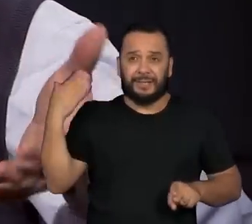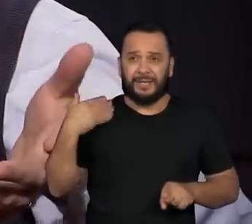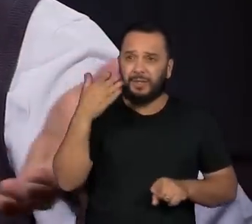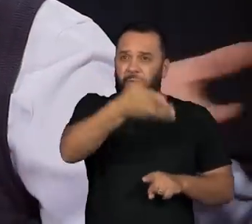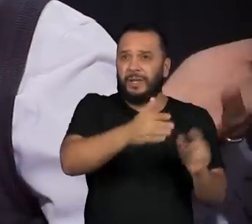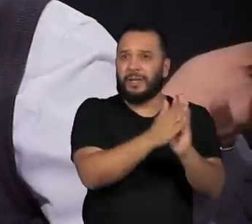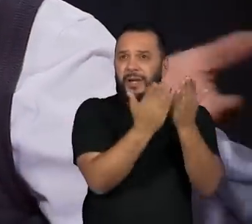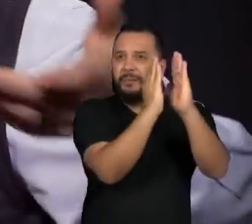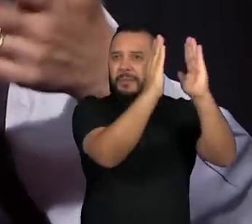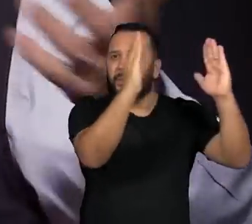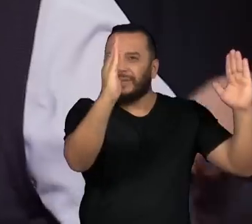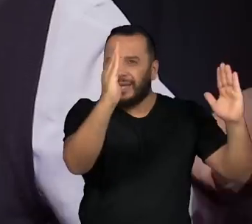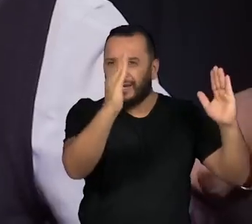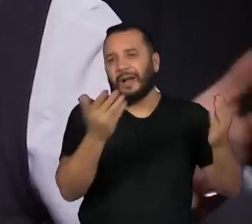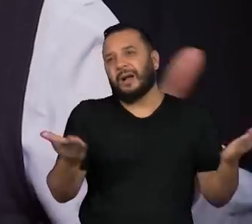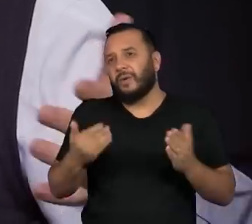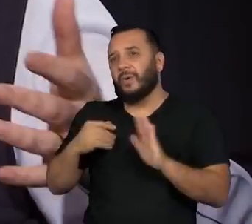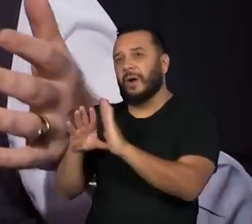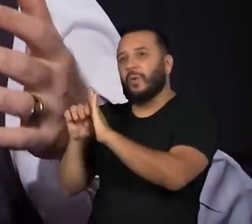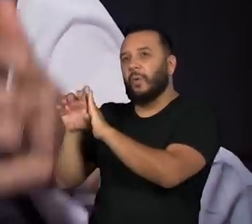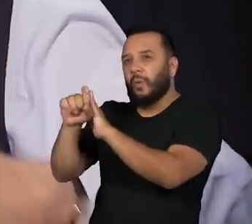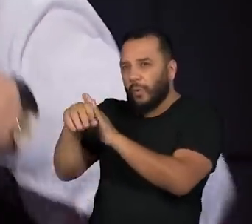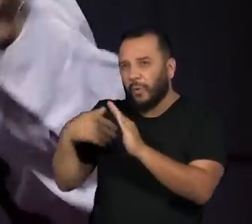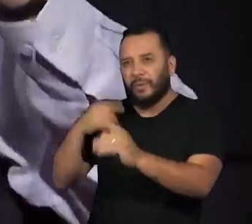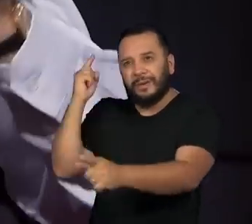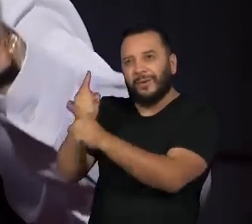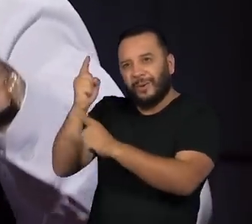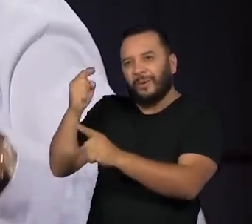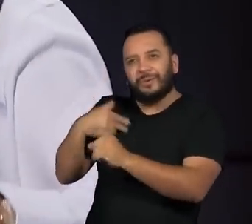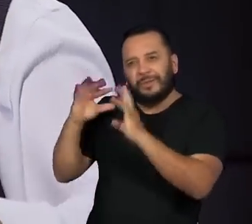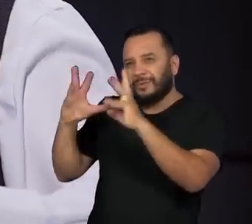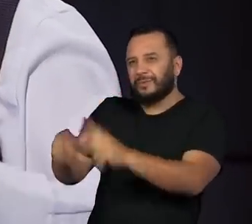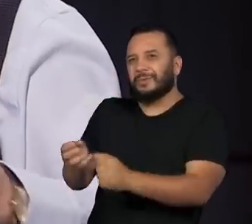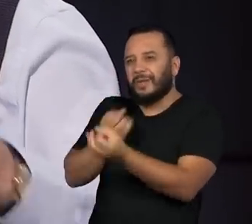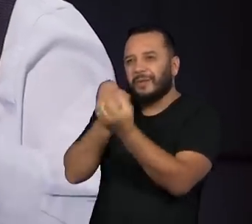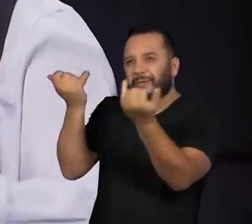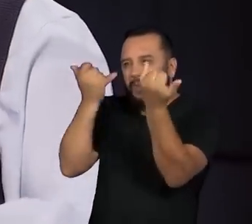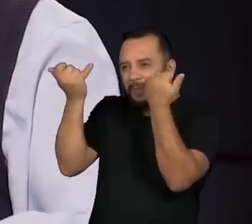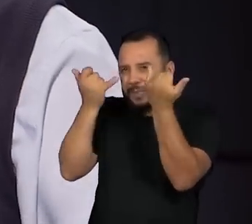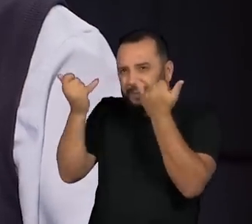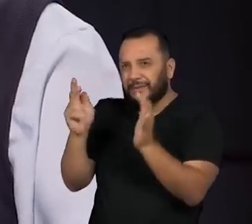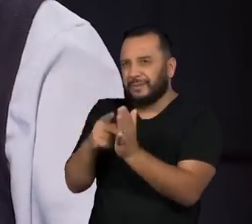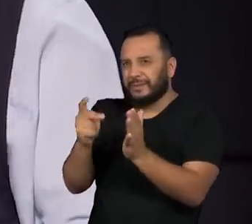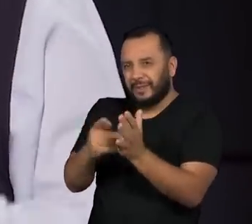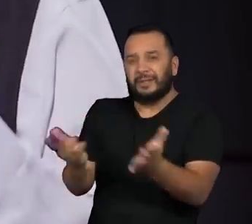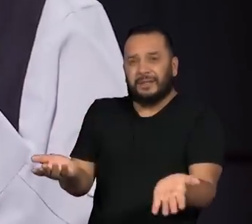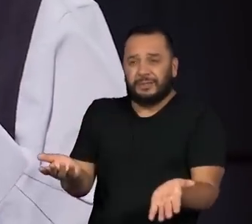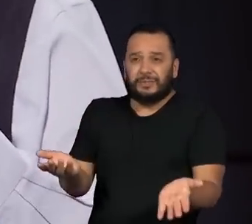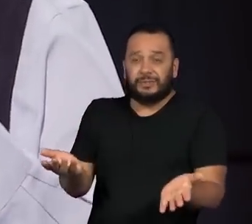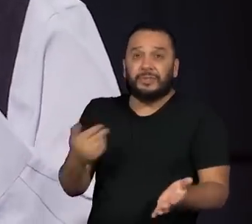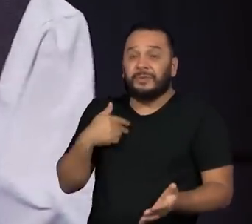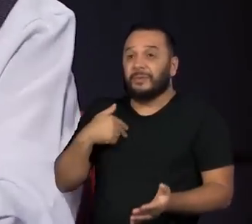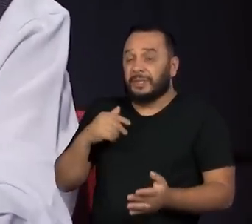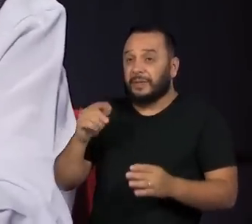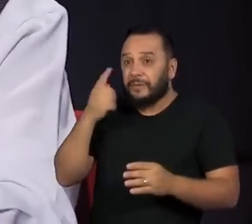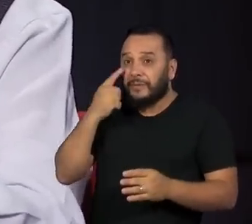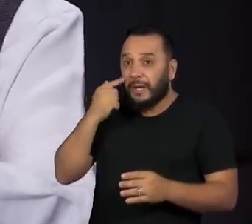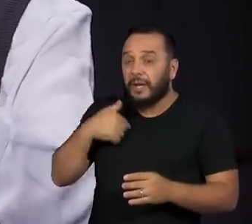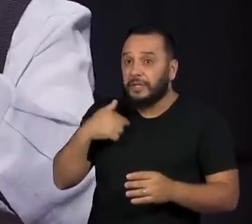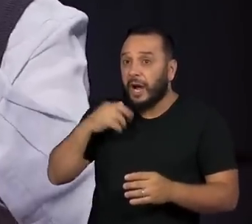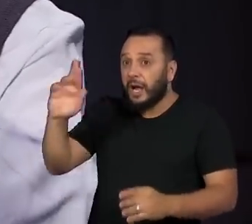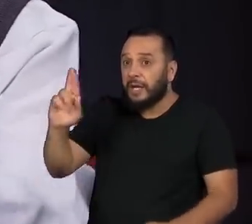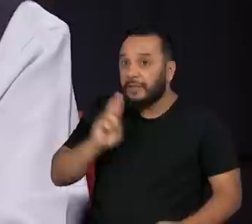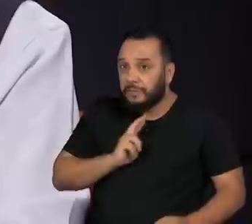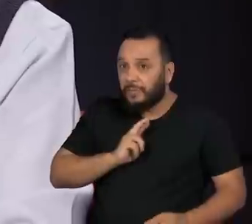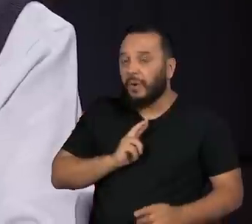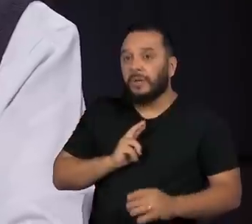Wikipédia Ou acha que acha que acha agora até isso tá repassado você não precisa nem mais olhar vários links você já pega a resposta resolvida para